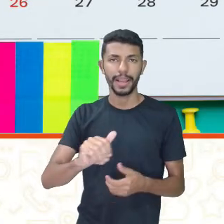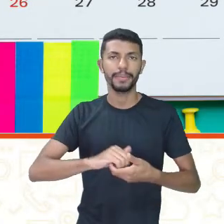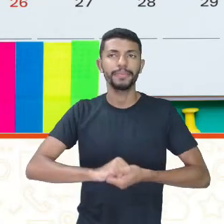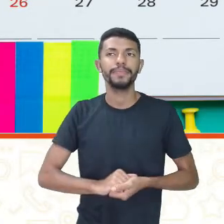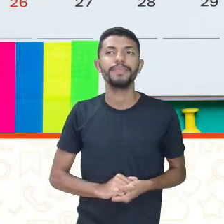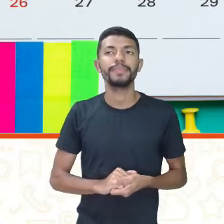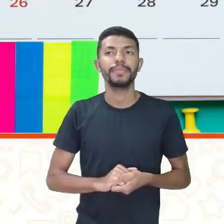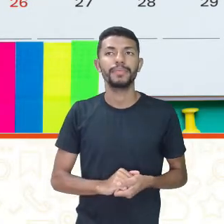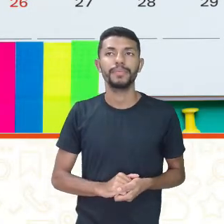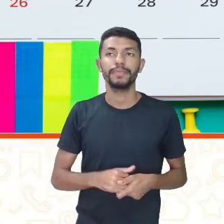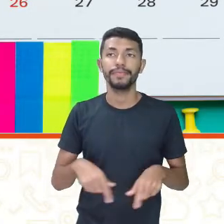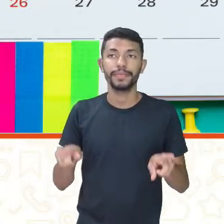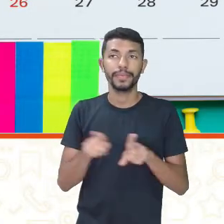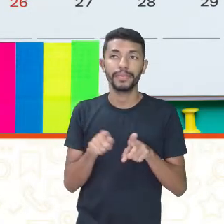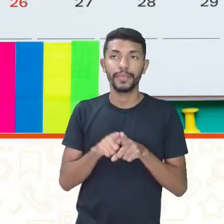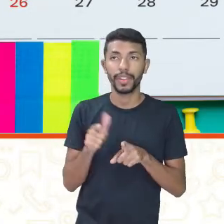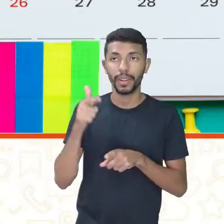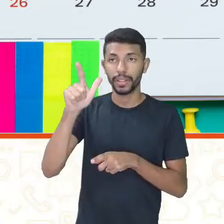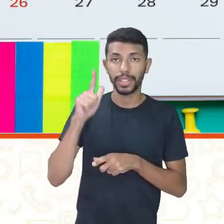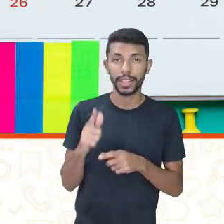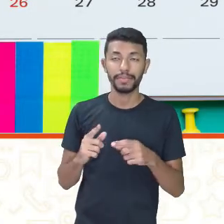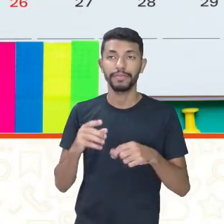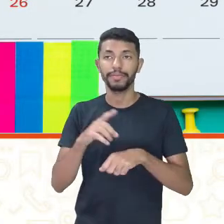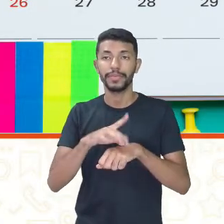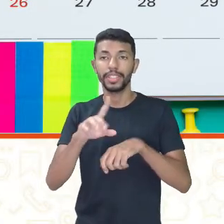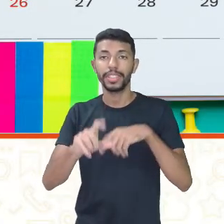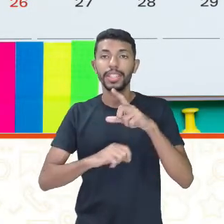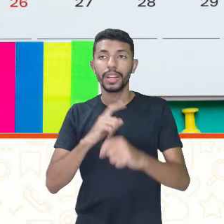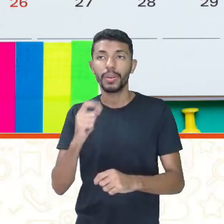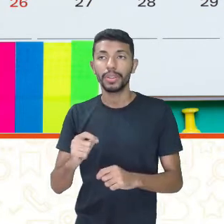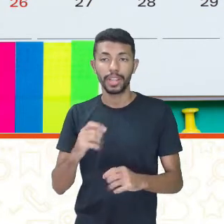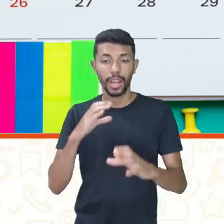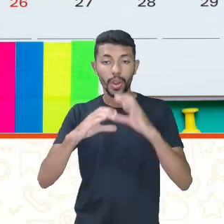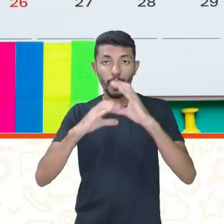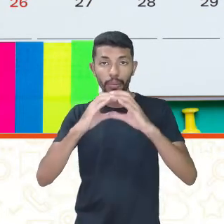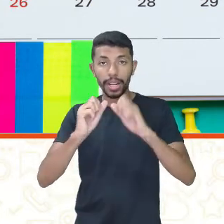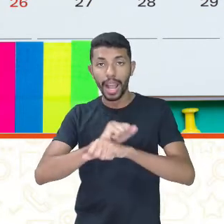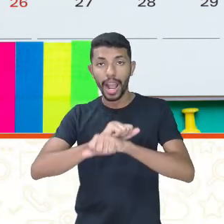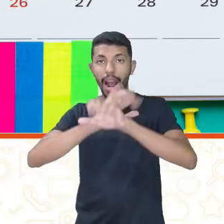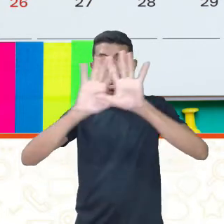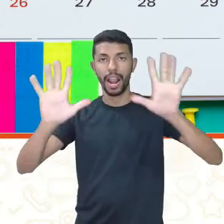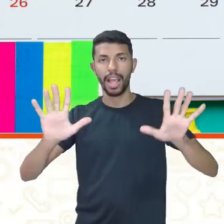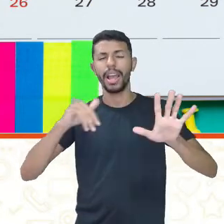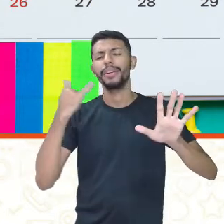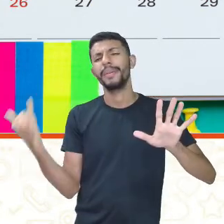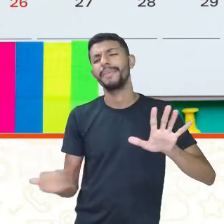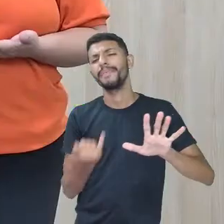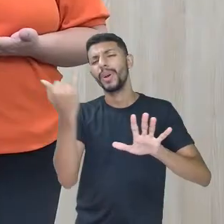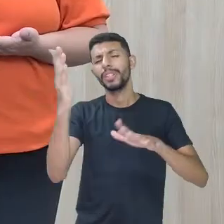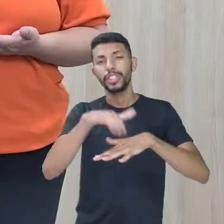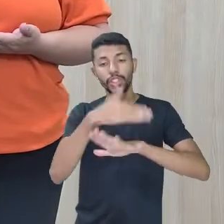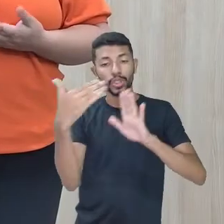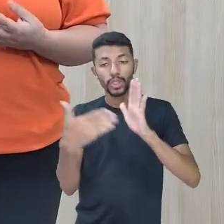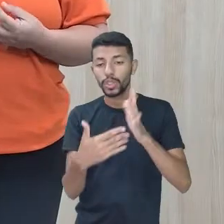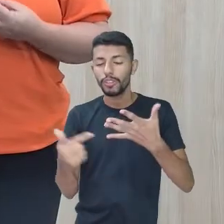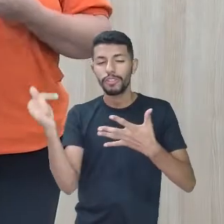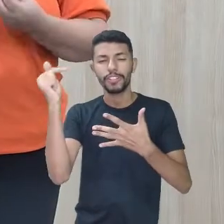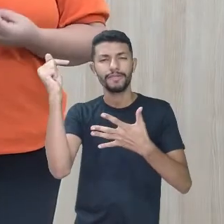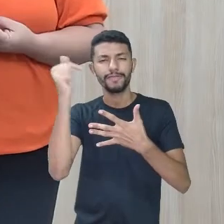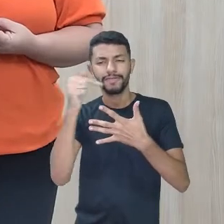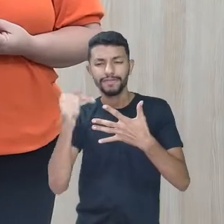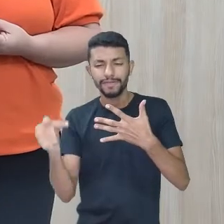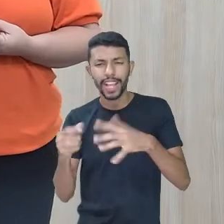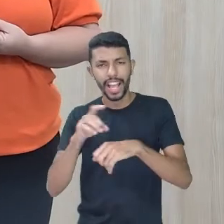Bom, outra dica, comunique-se com clareza. É importante, todas essas dicas são importantes, mas a